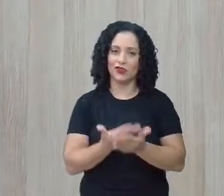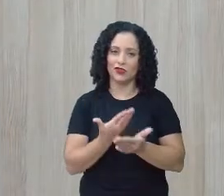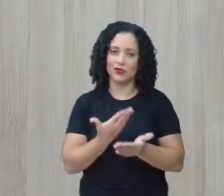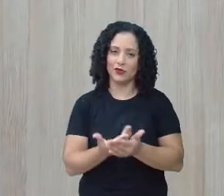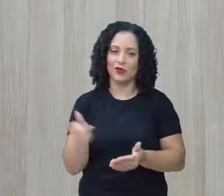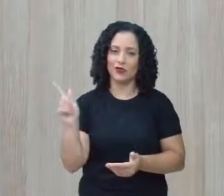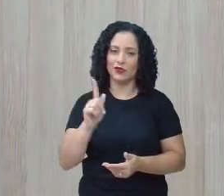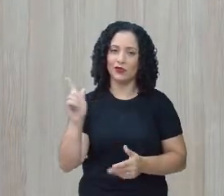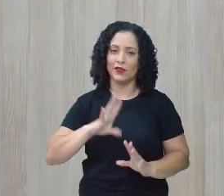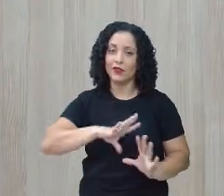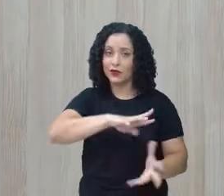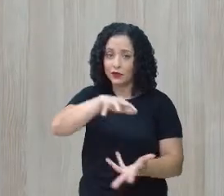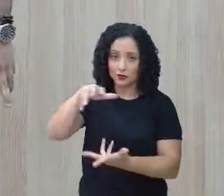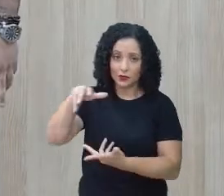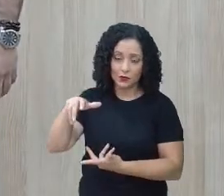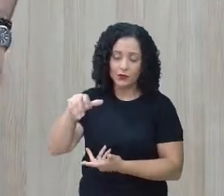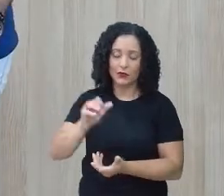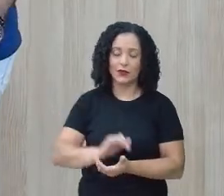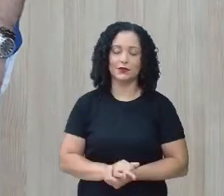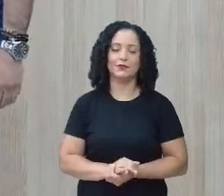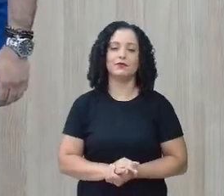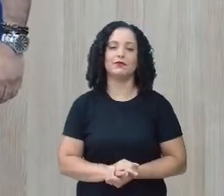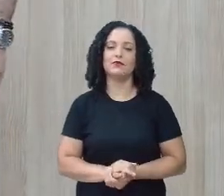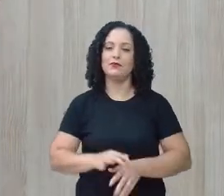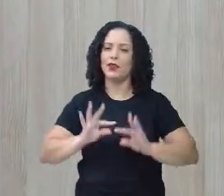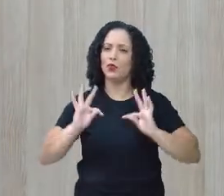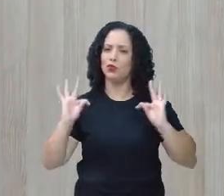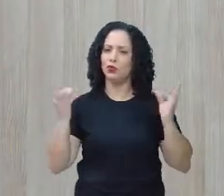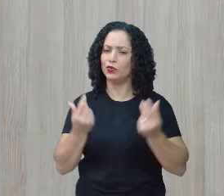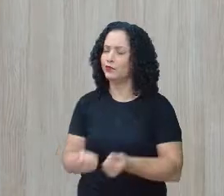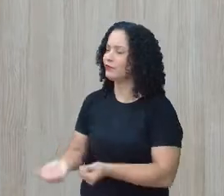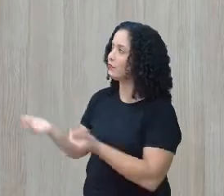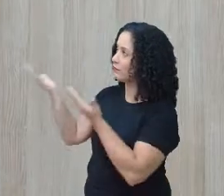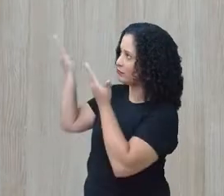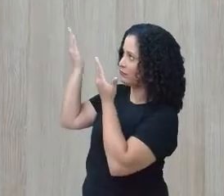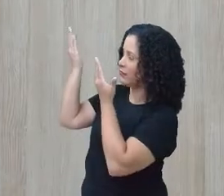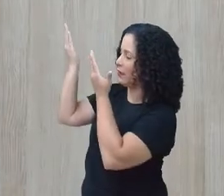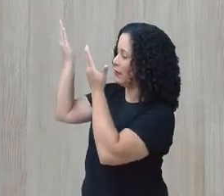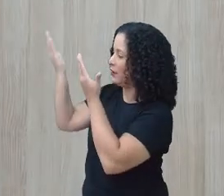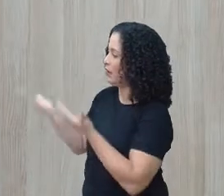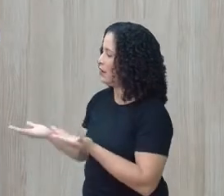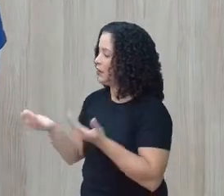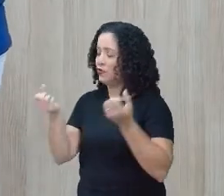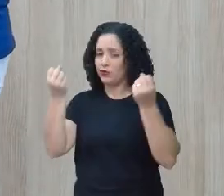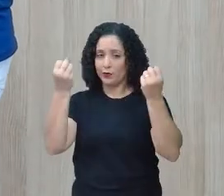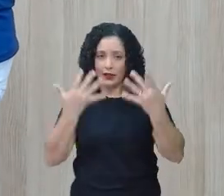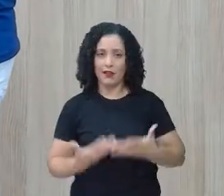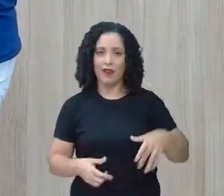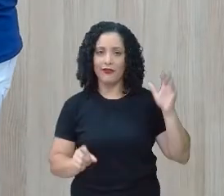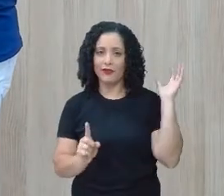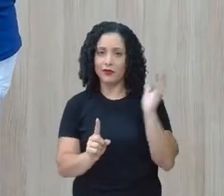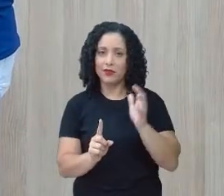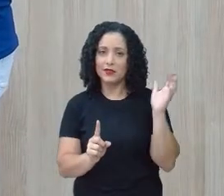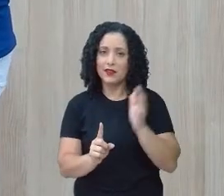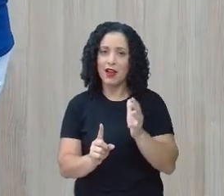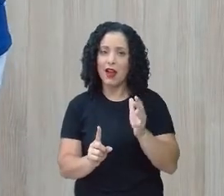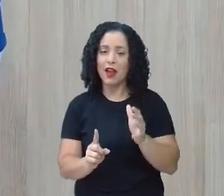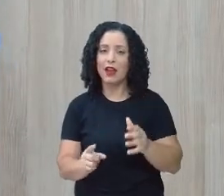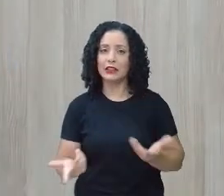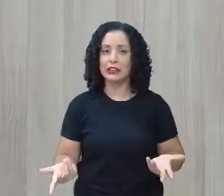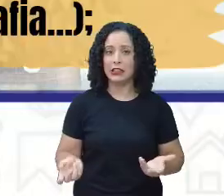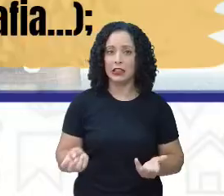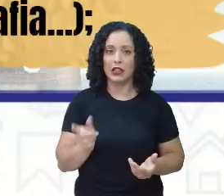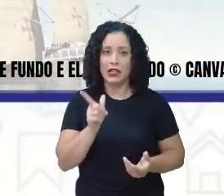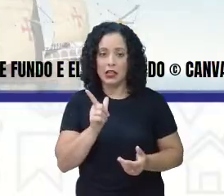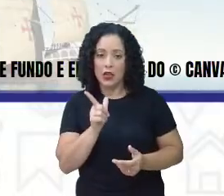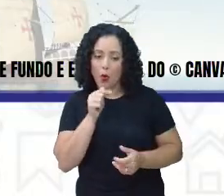de geografia. Então, tudo isso aqui contribuiu, né, para que eles pudessem, né, lançar ao mar em